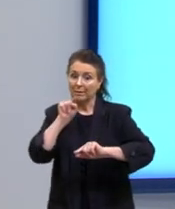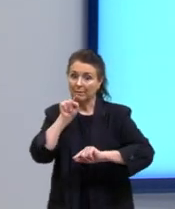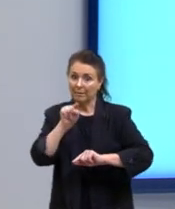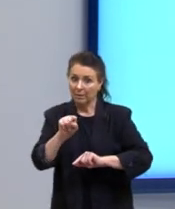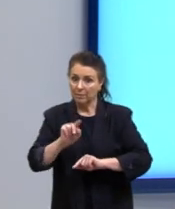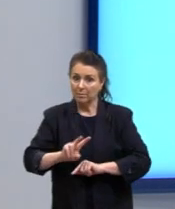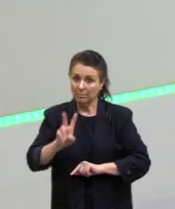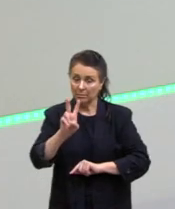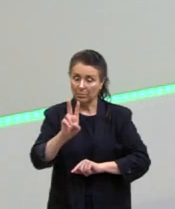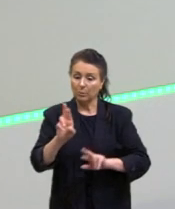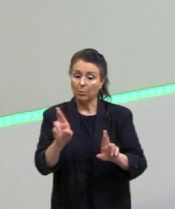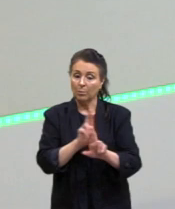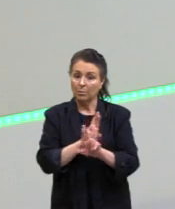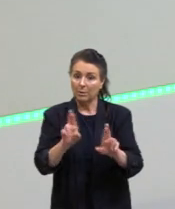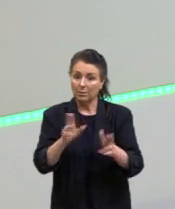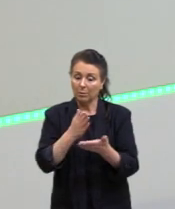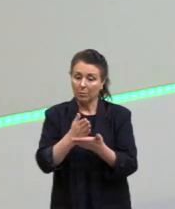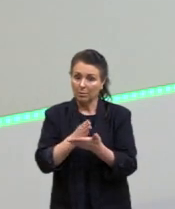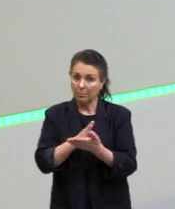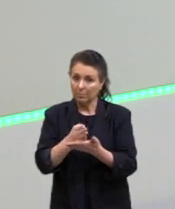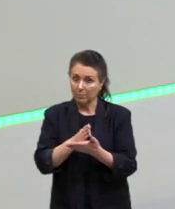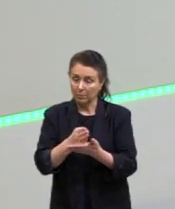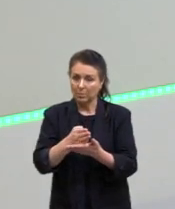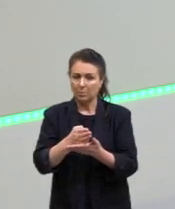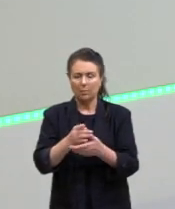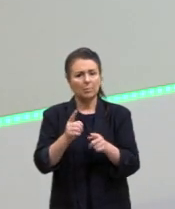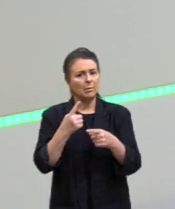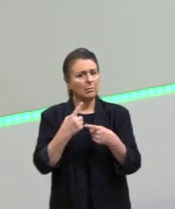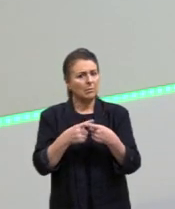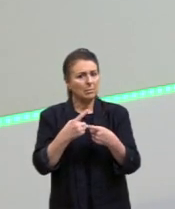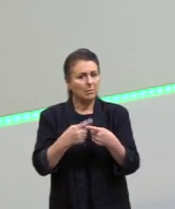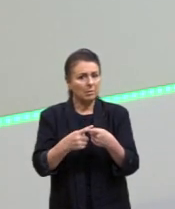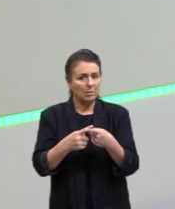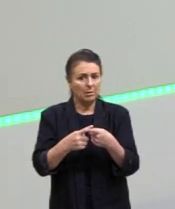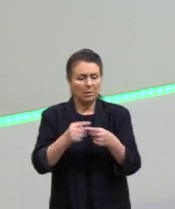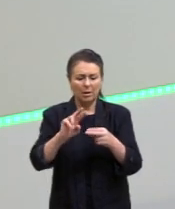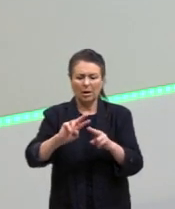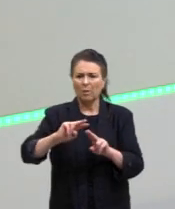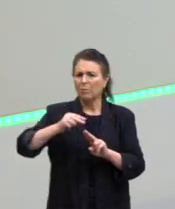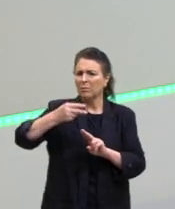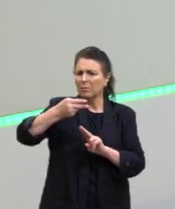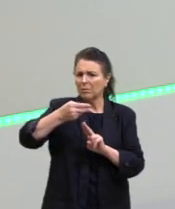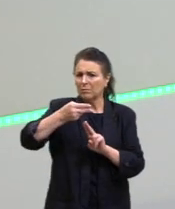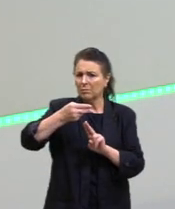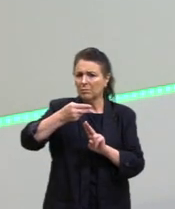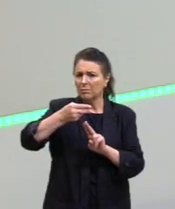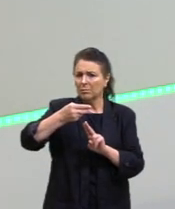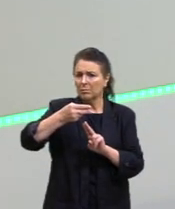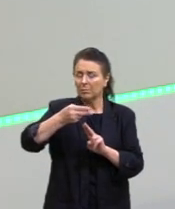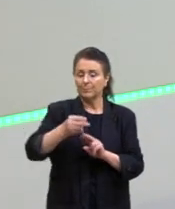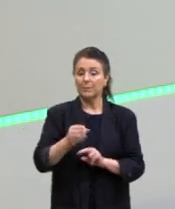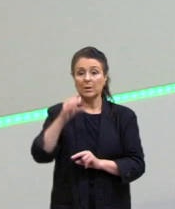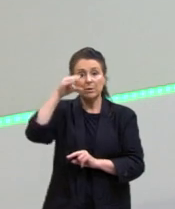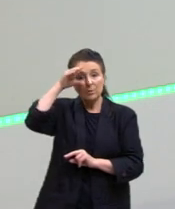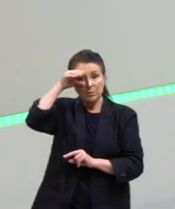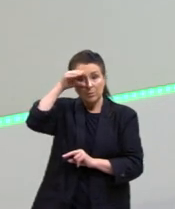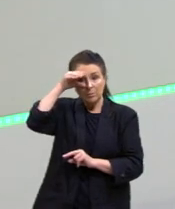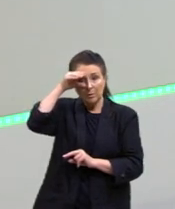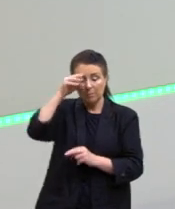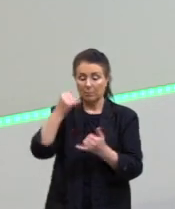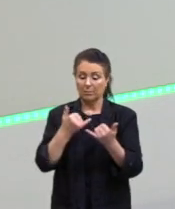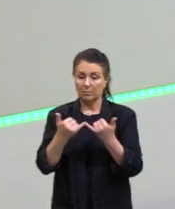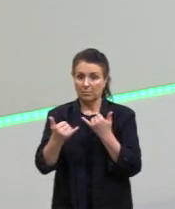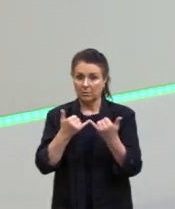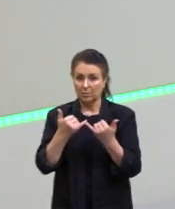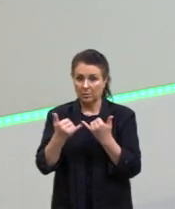em relação a média Mas por que que a gente vai elevar o quadrado se nós observarmos até no exemplo